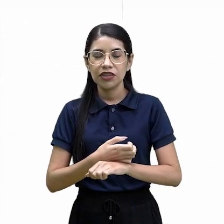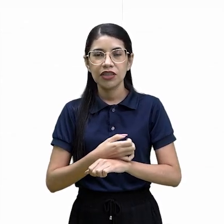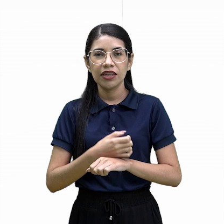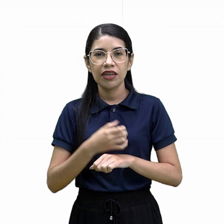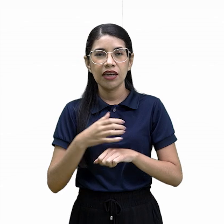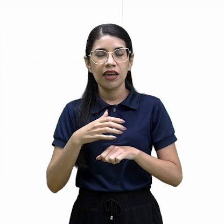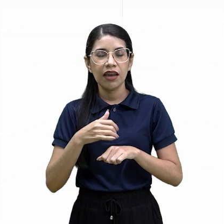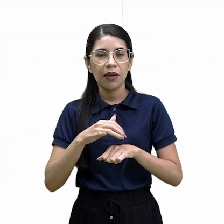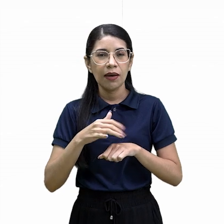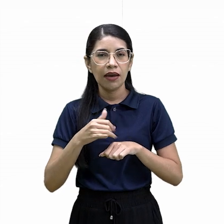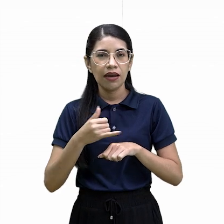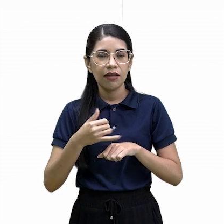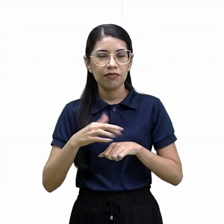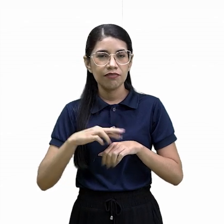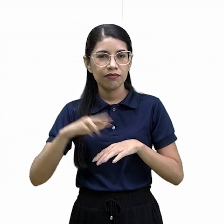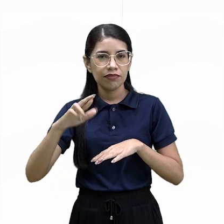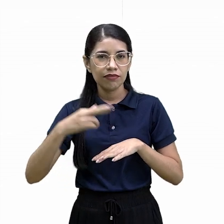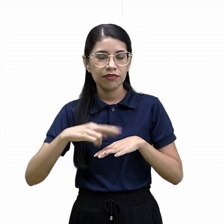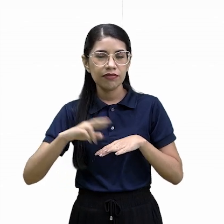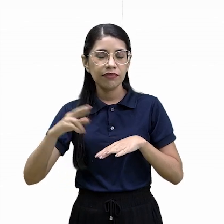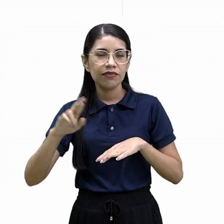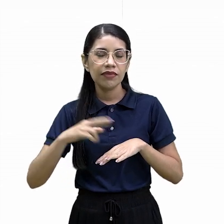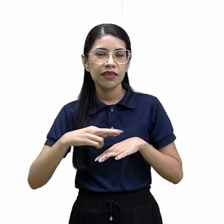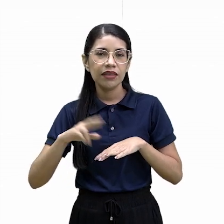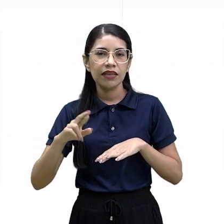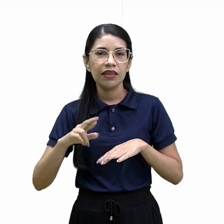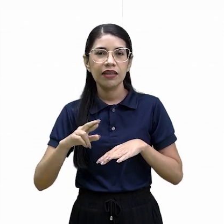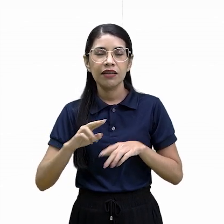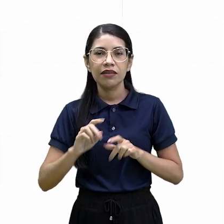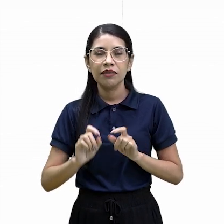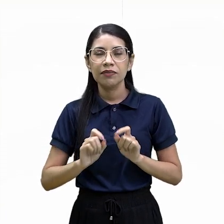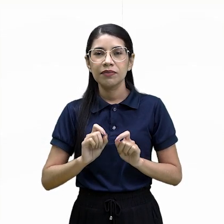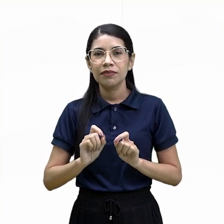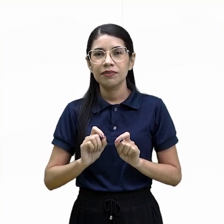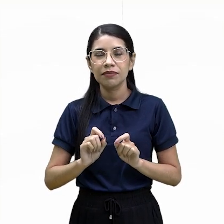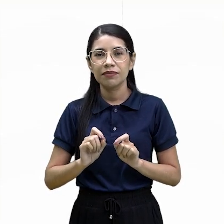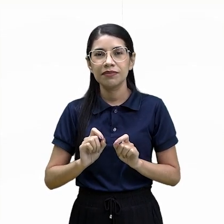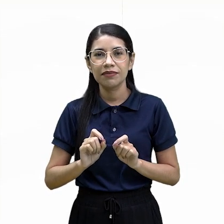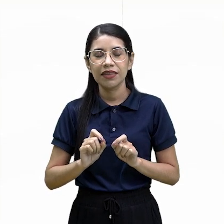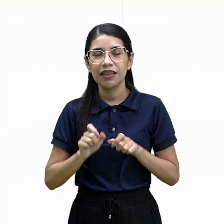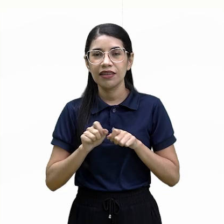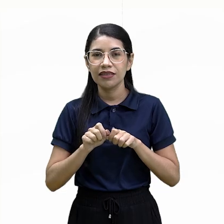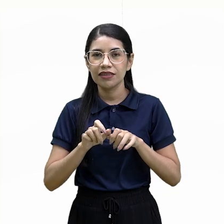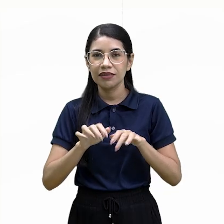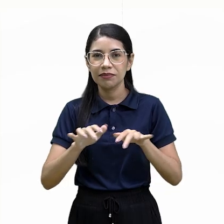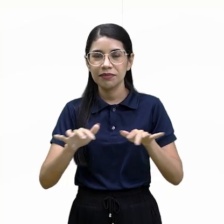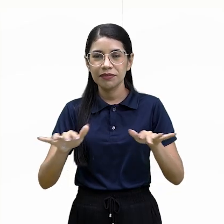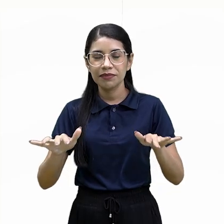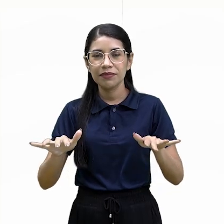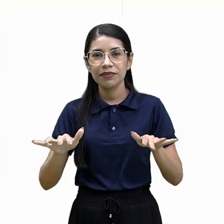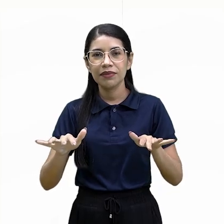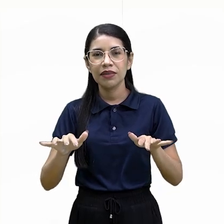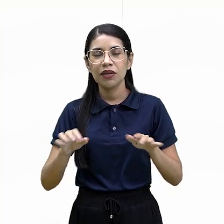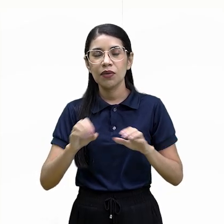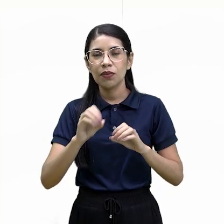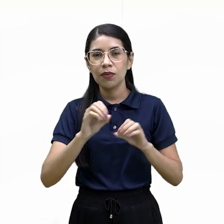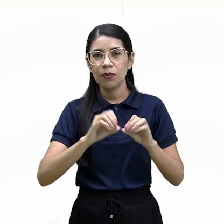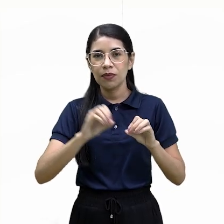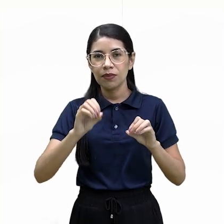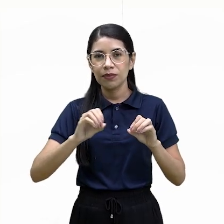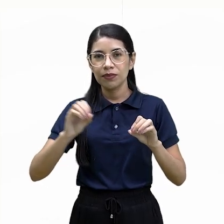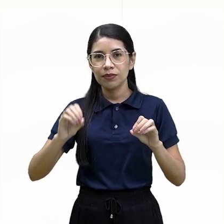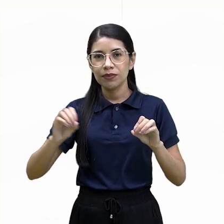você tem aí que essa energia radiante, que ela se propaga, que tem aí sobre essas